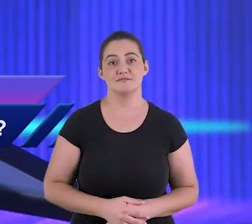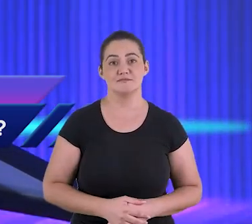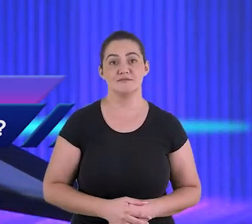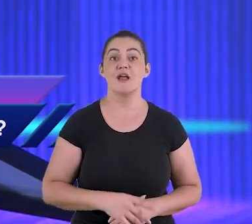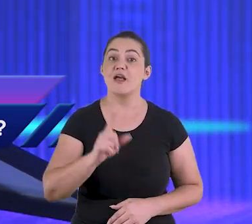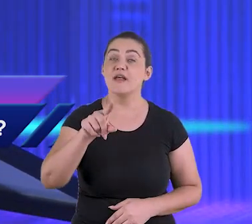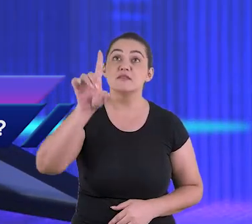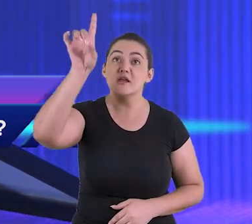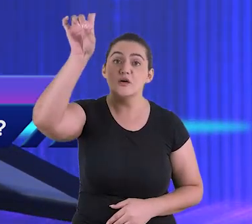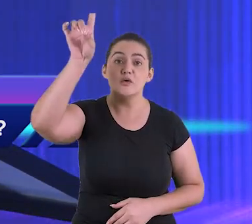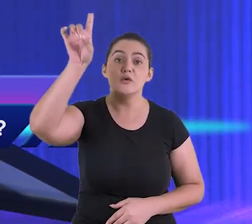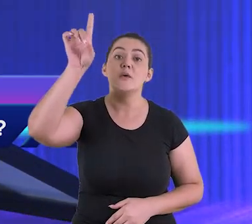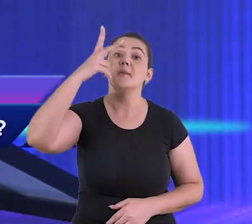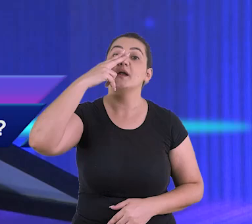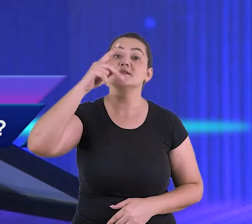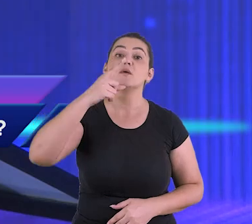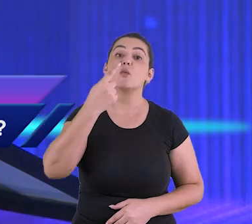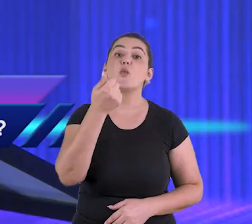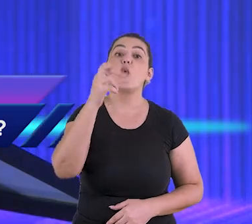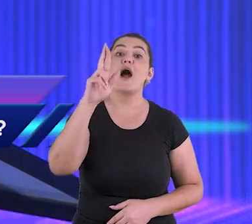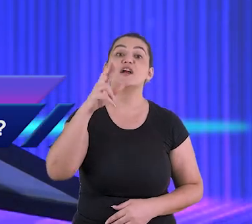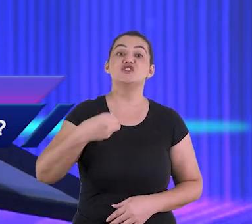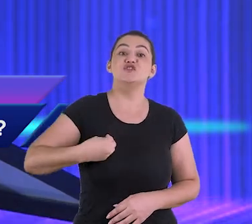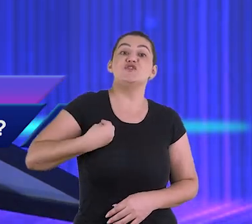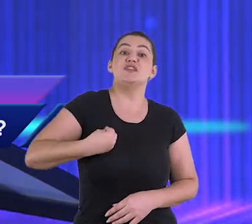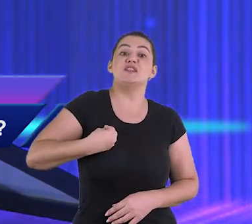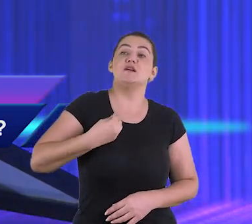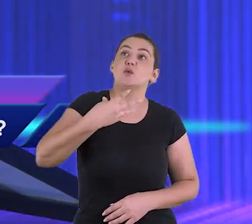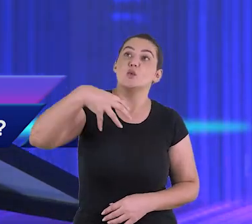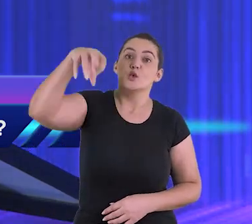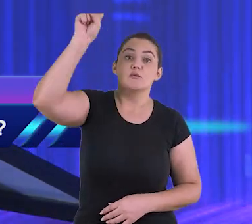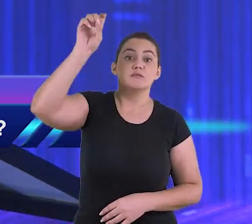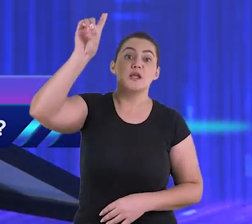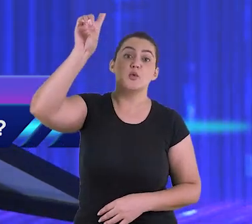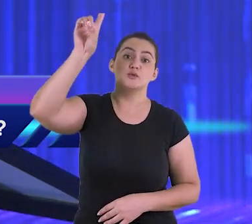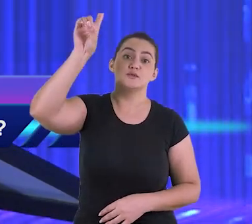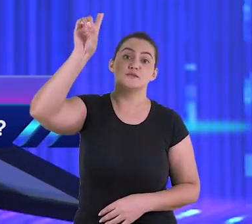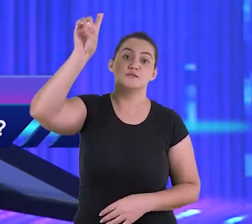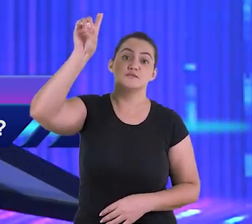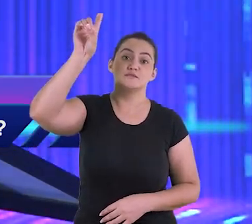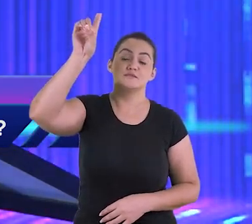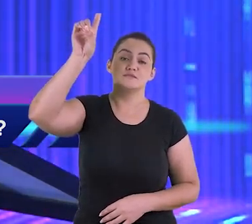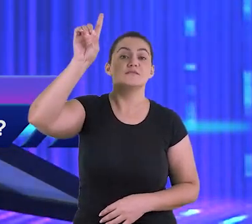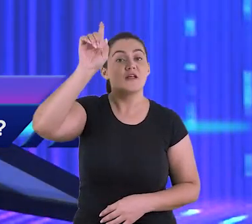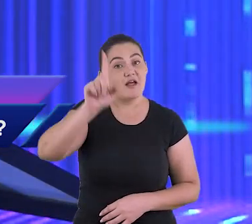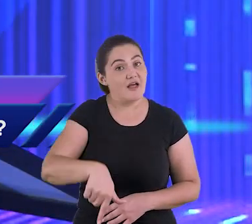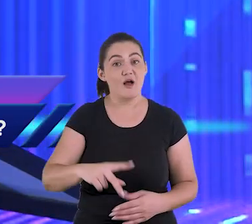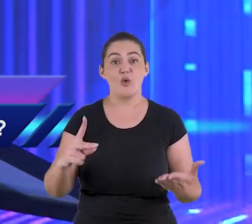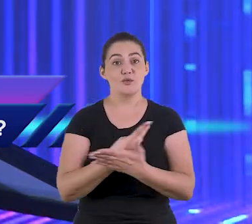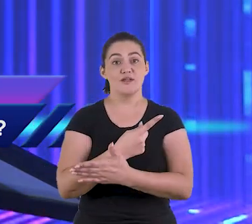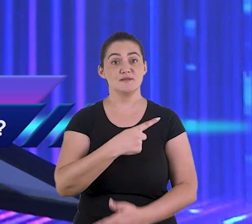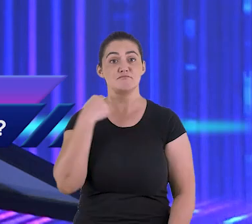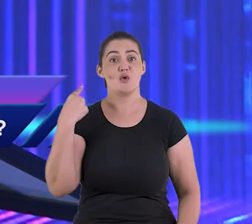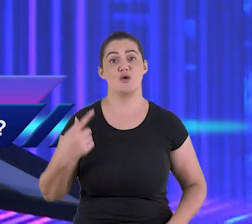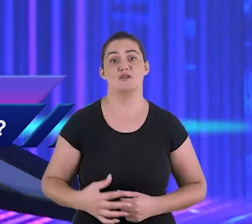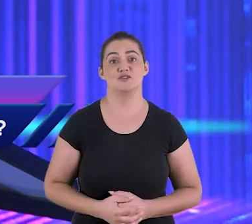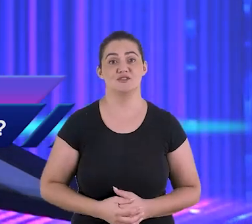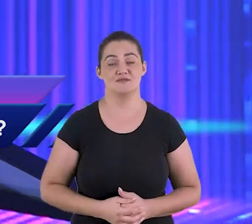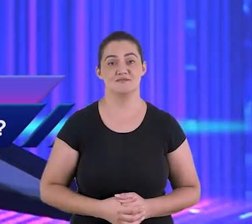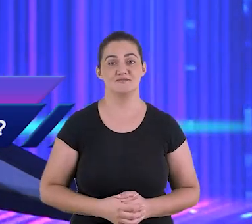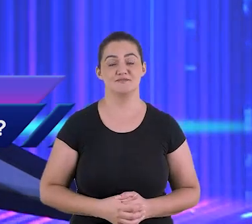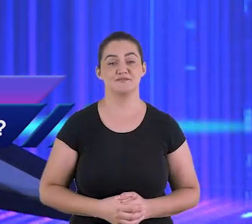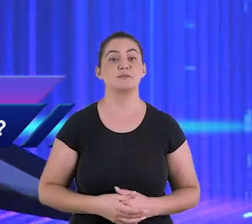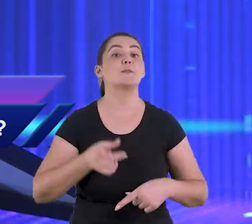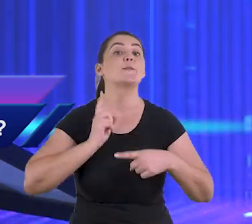simplesmente a centelha de vida que Deus deu para começar a vida, agora volta para o próprio Senhor. É isso que acontece